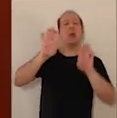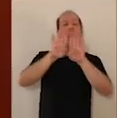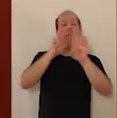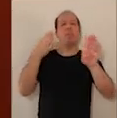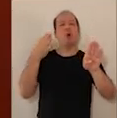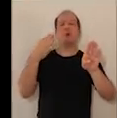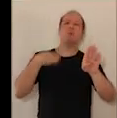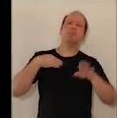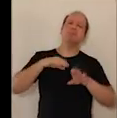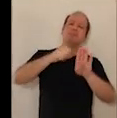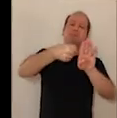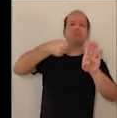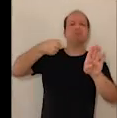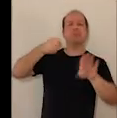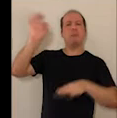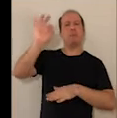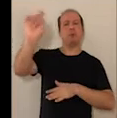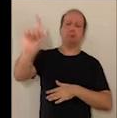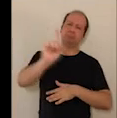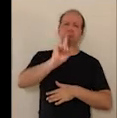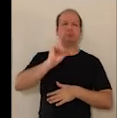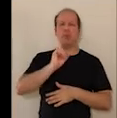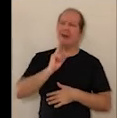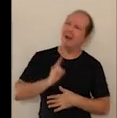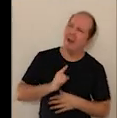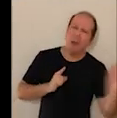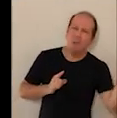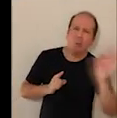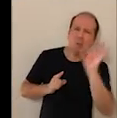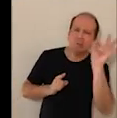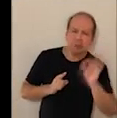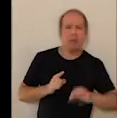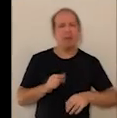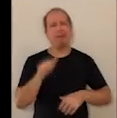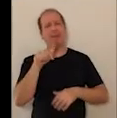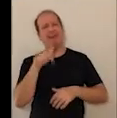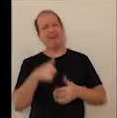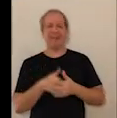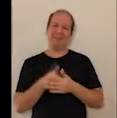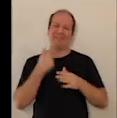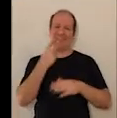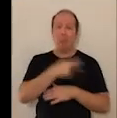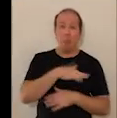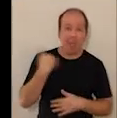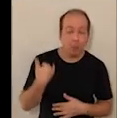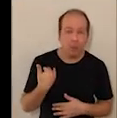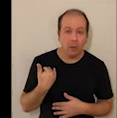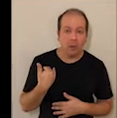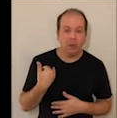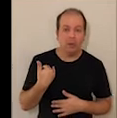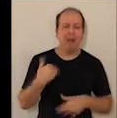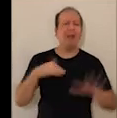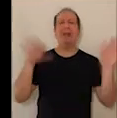Mosca. Mosca? Mestre Corvino. Ele morreu?